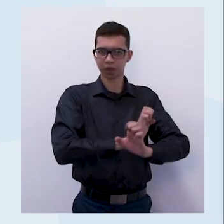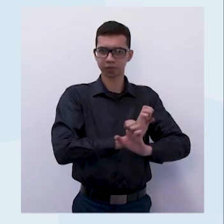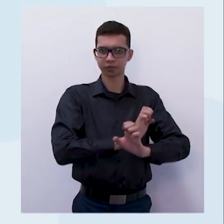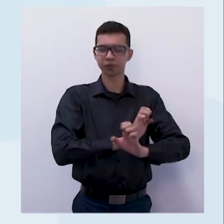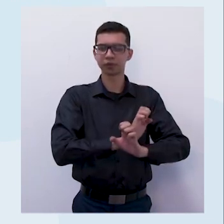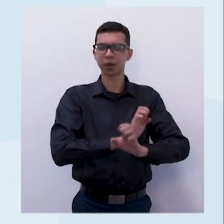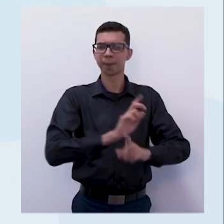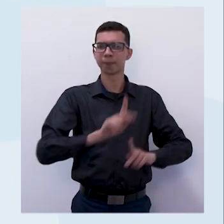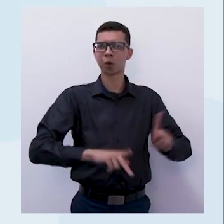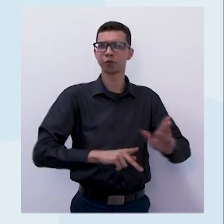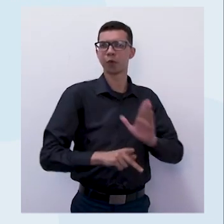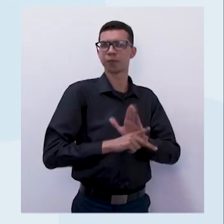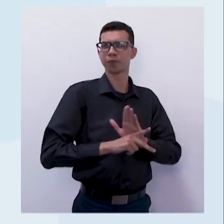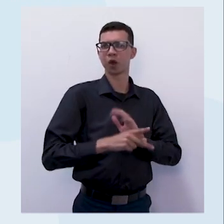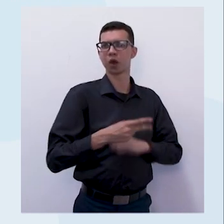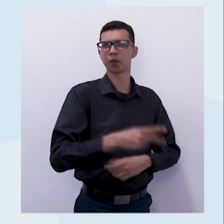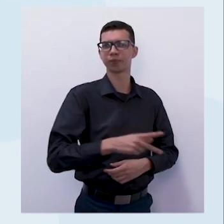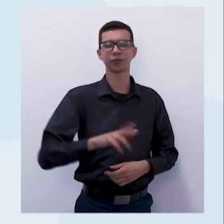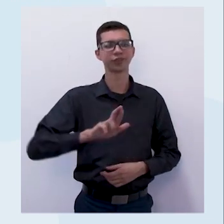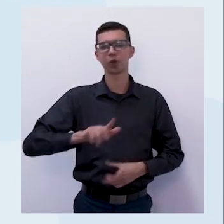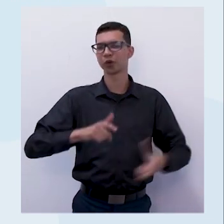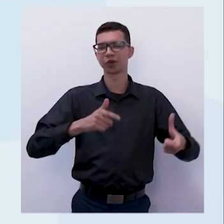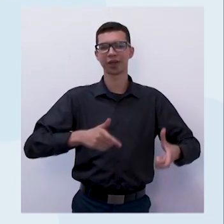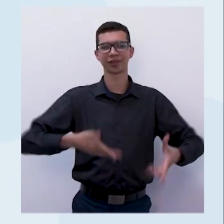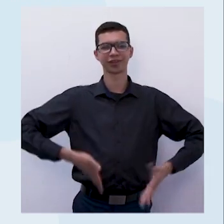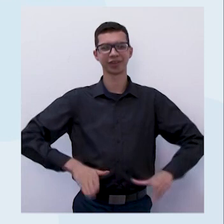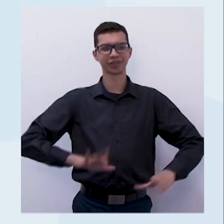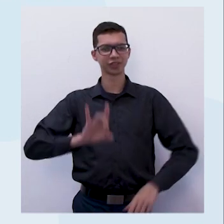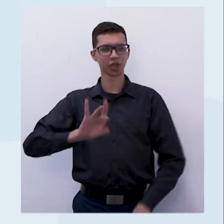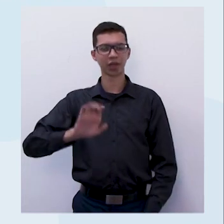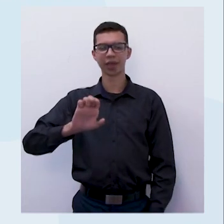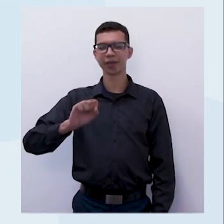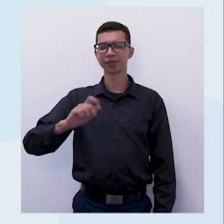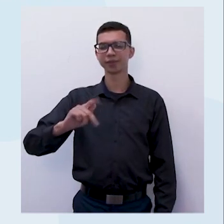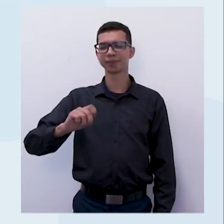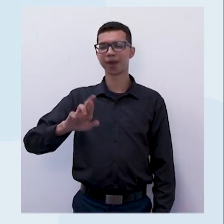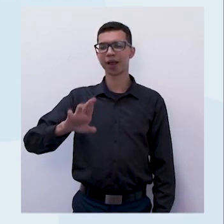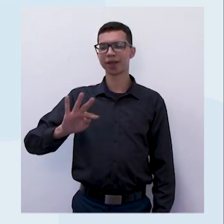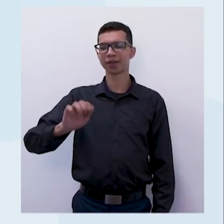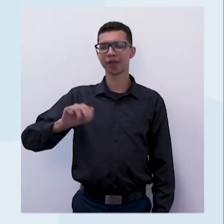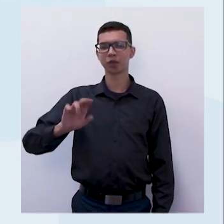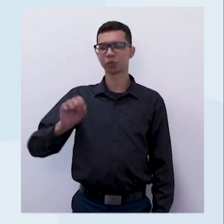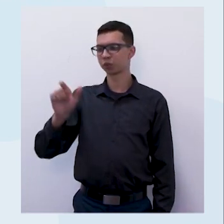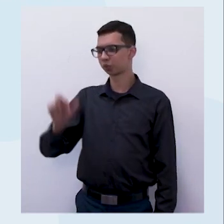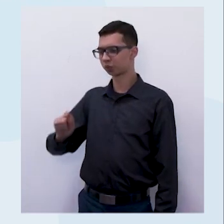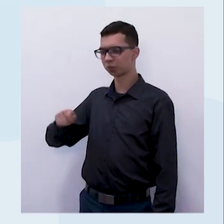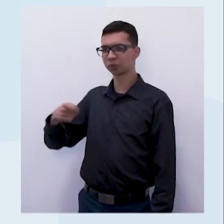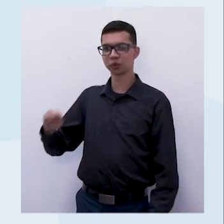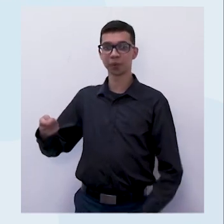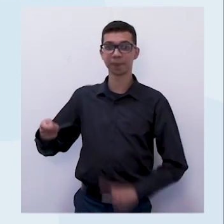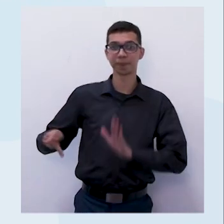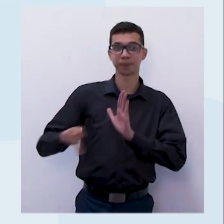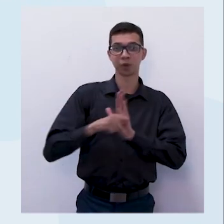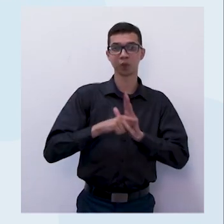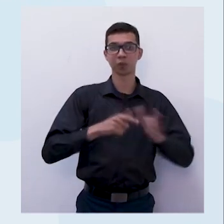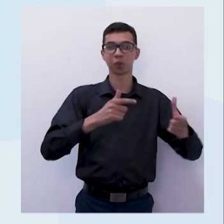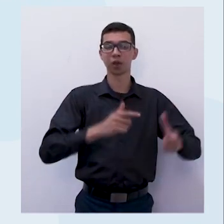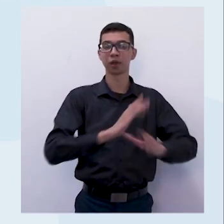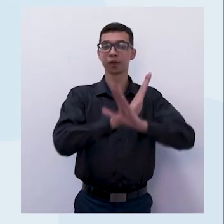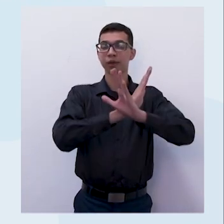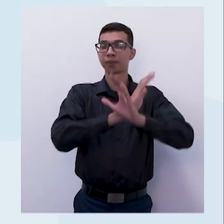designava só o local de nascimento, né? A naturalidade do indivíduo. Ser espartano era um